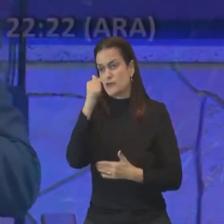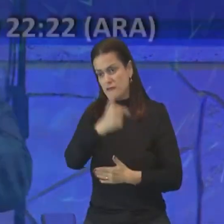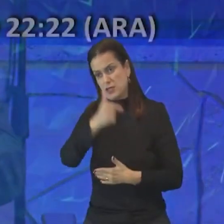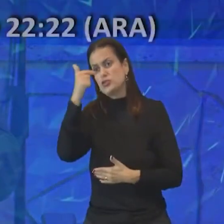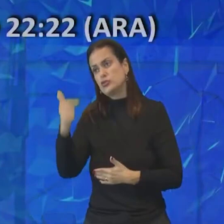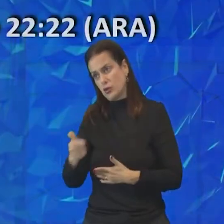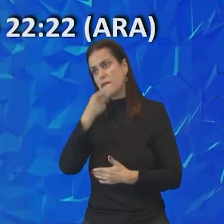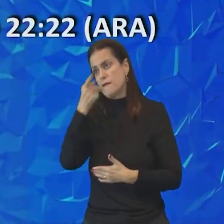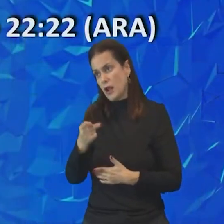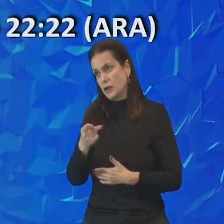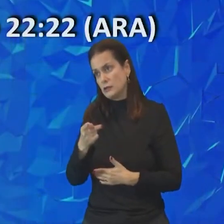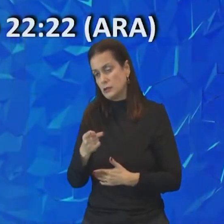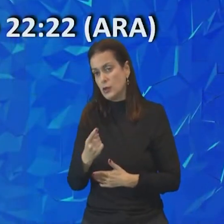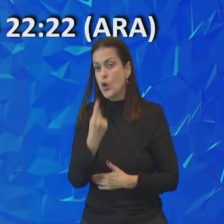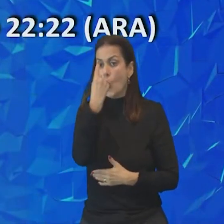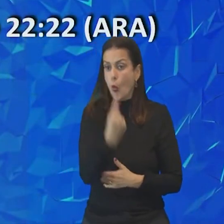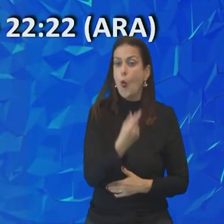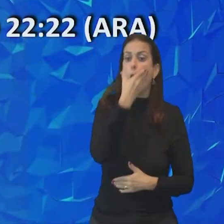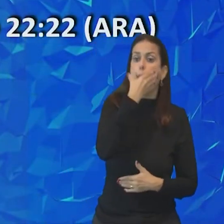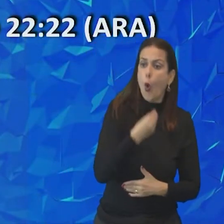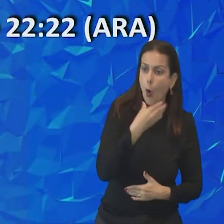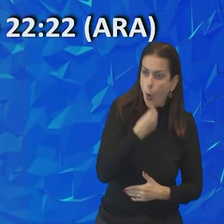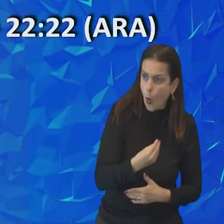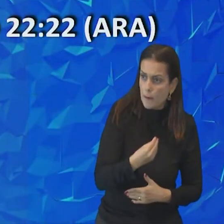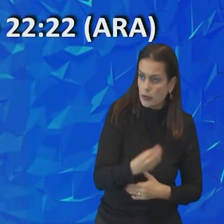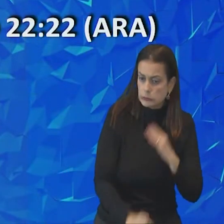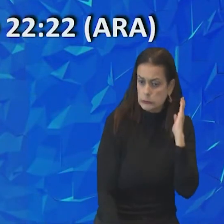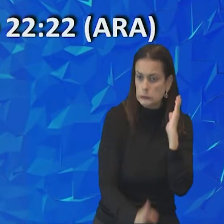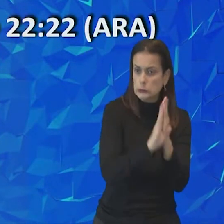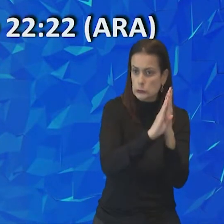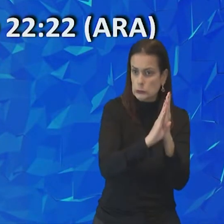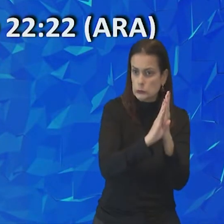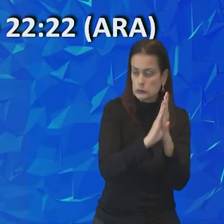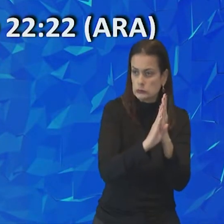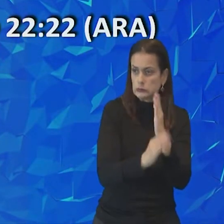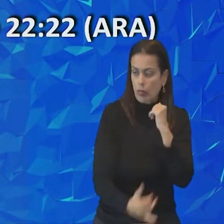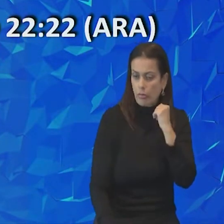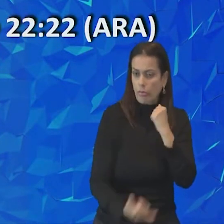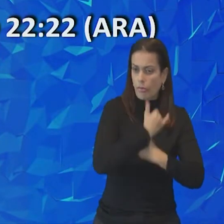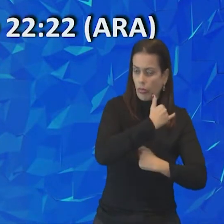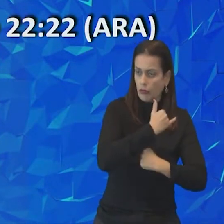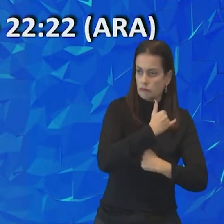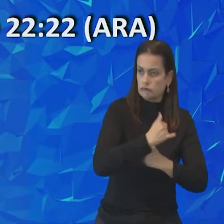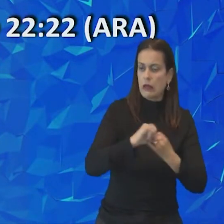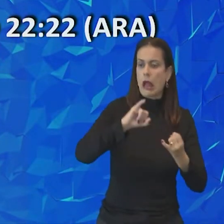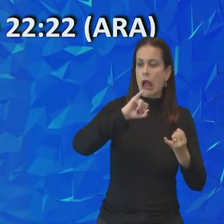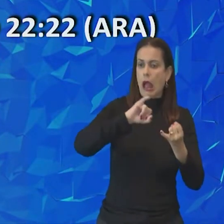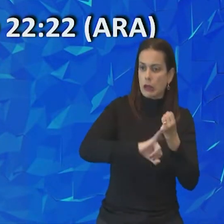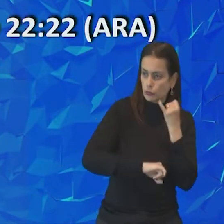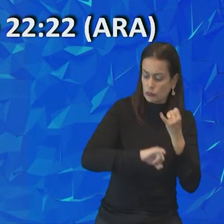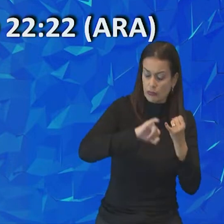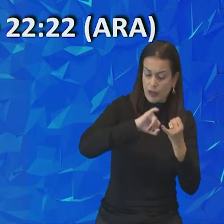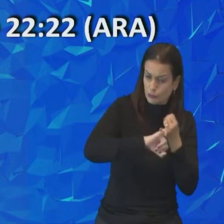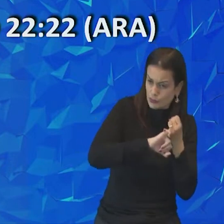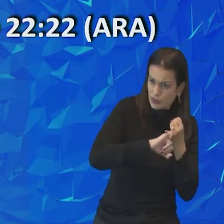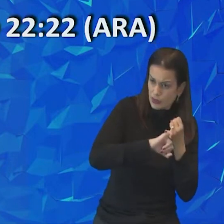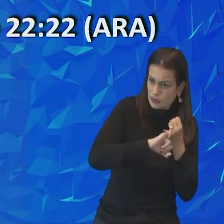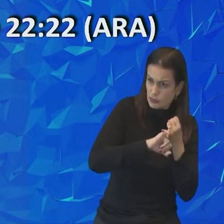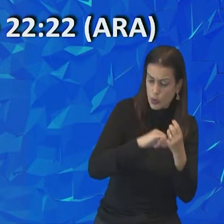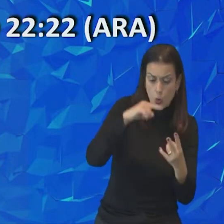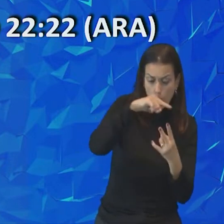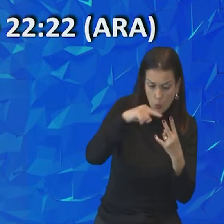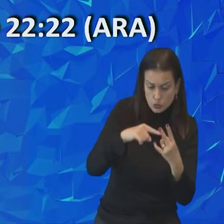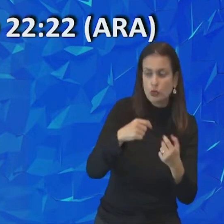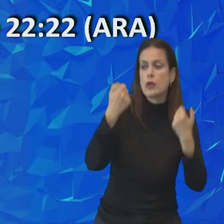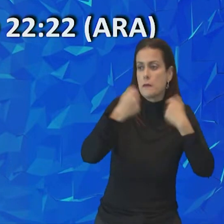irmão. Se um homem for achado deitado com uma mulher que tem marido, então ambos